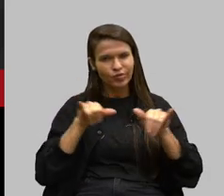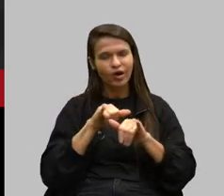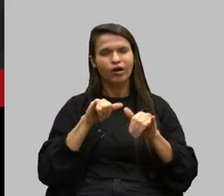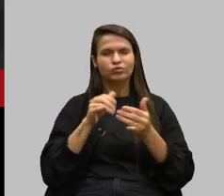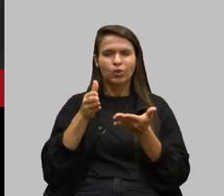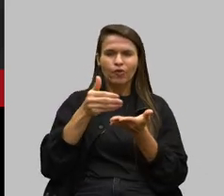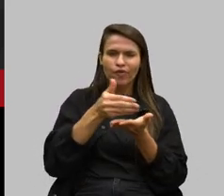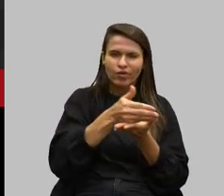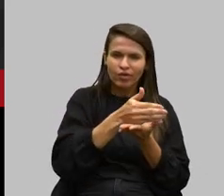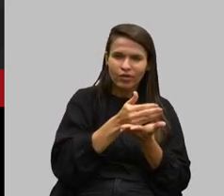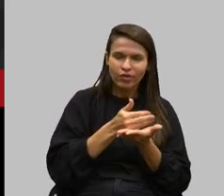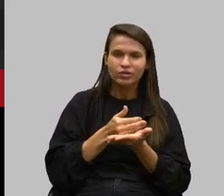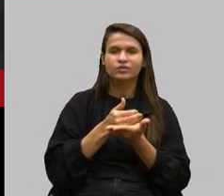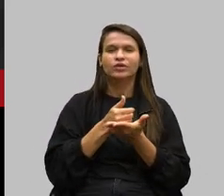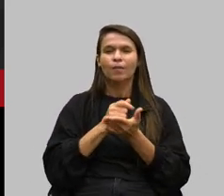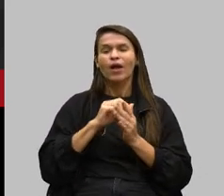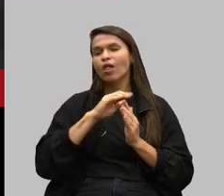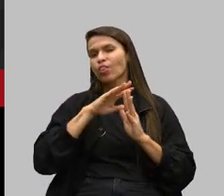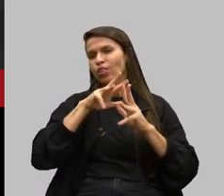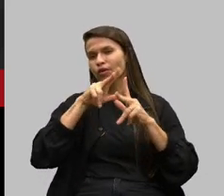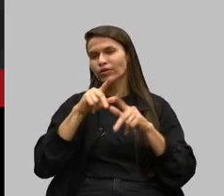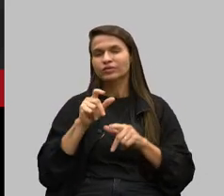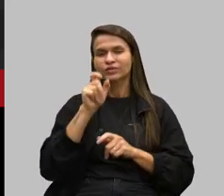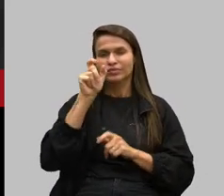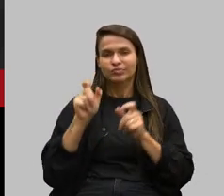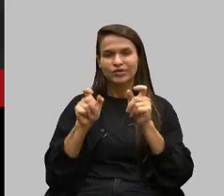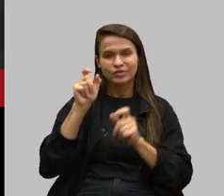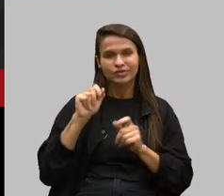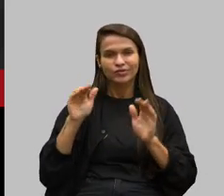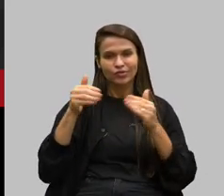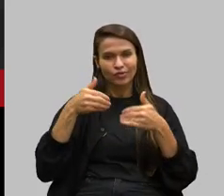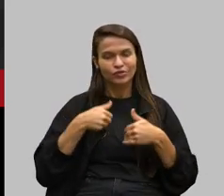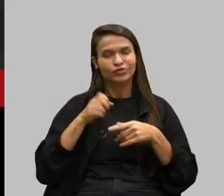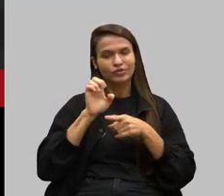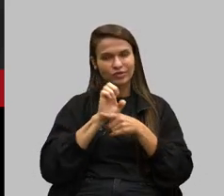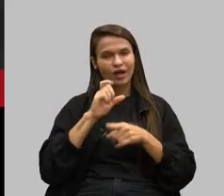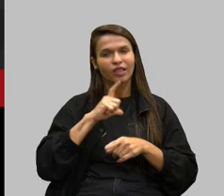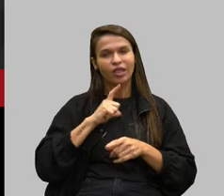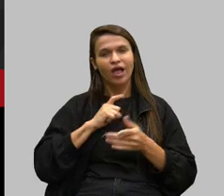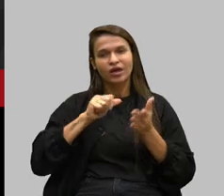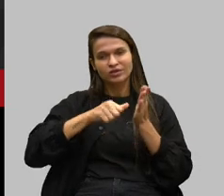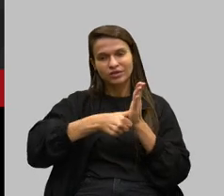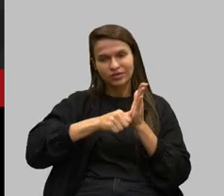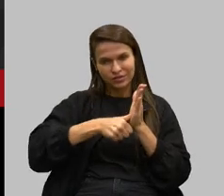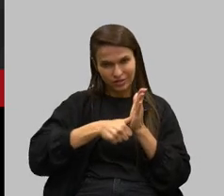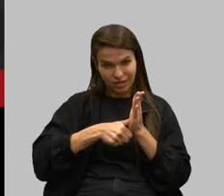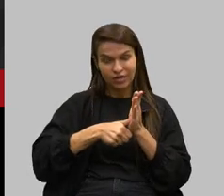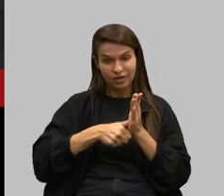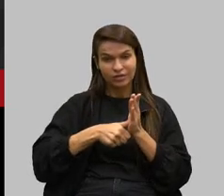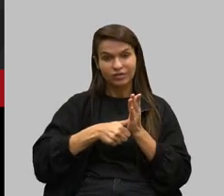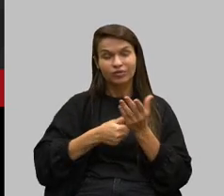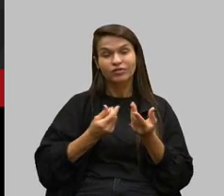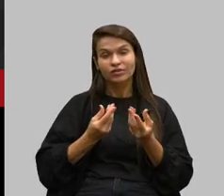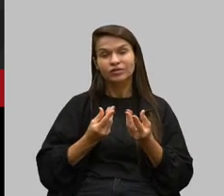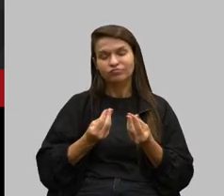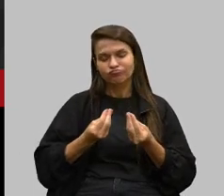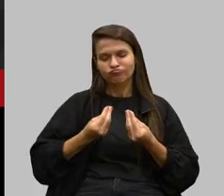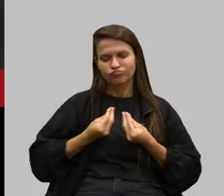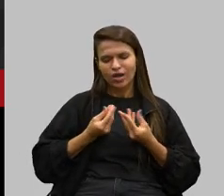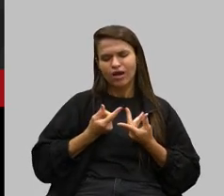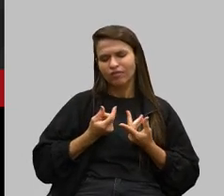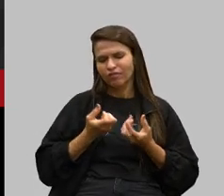dados para que todas as pessoas com autismo no nosso estado possam ter essa carteira de identidade que traz para ela diversas